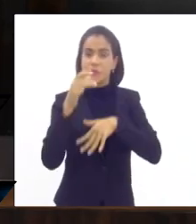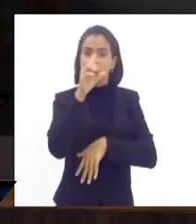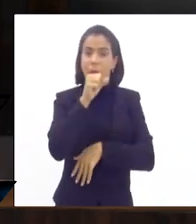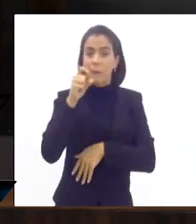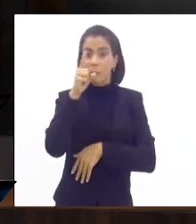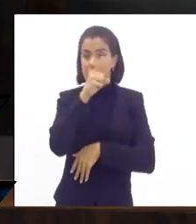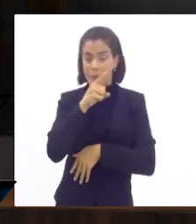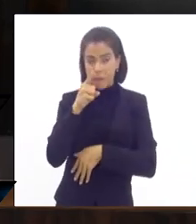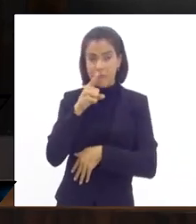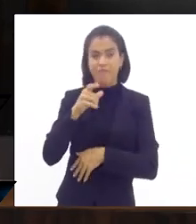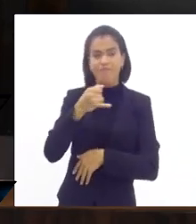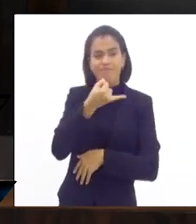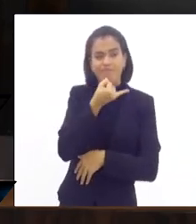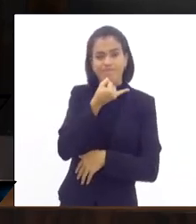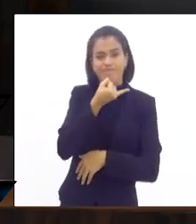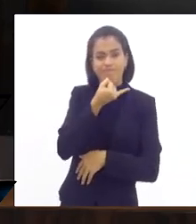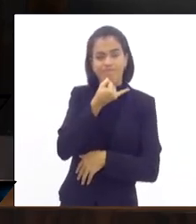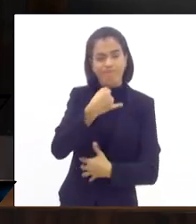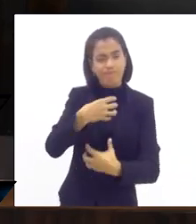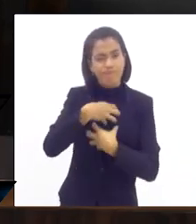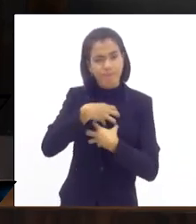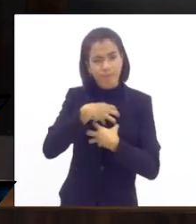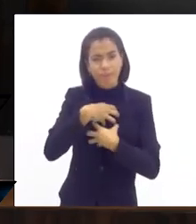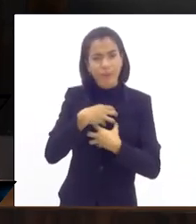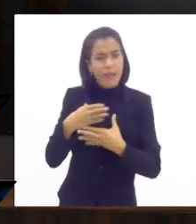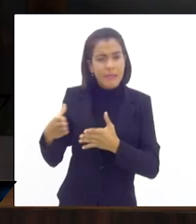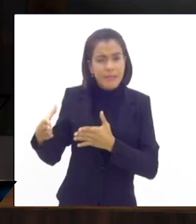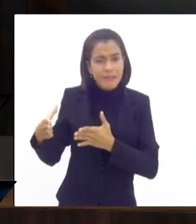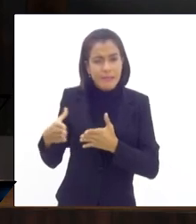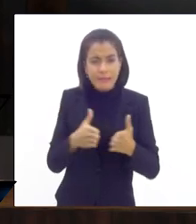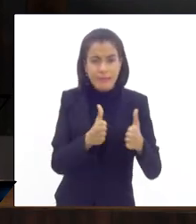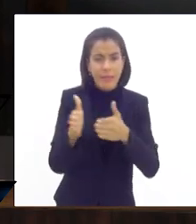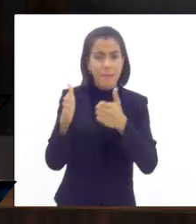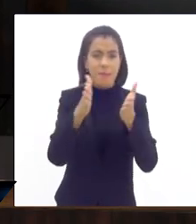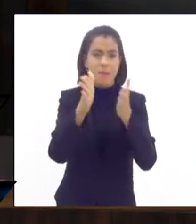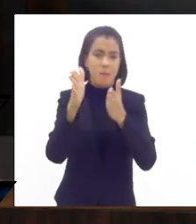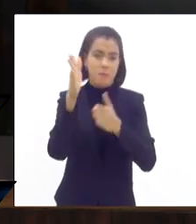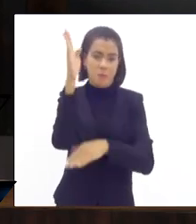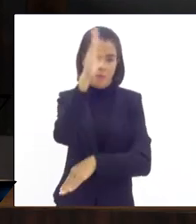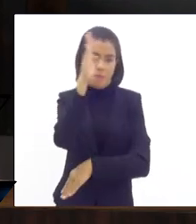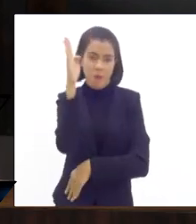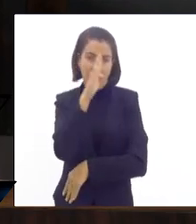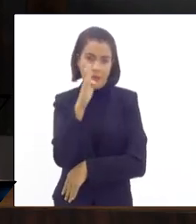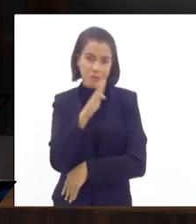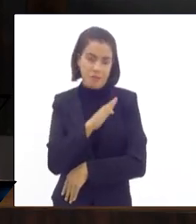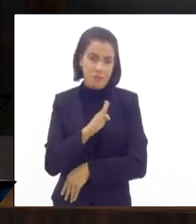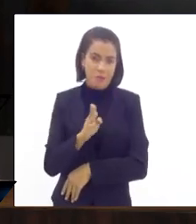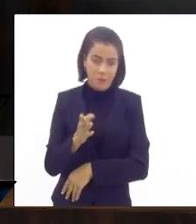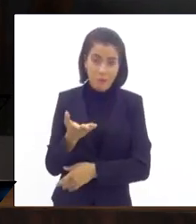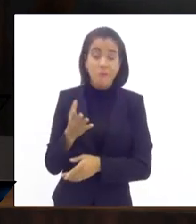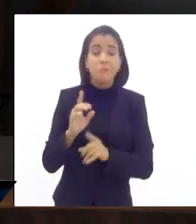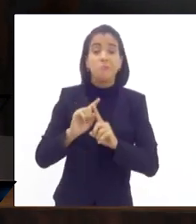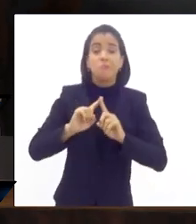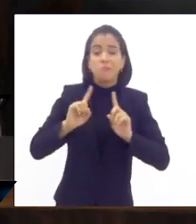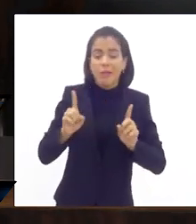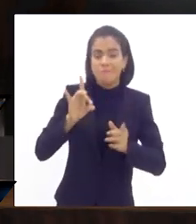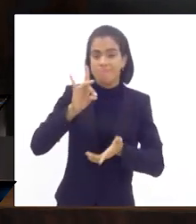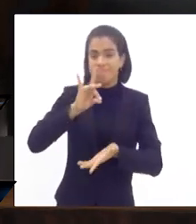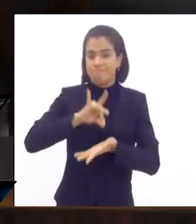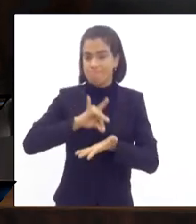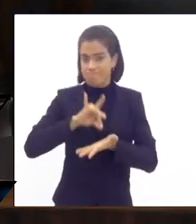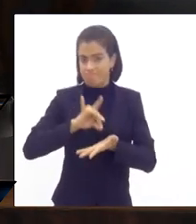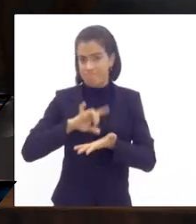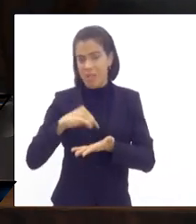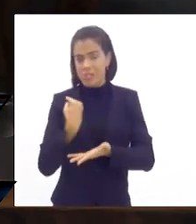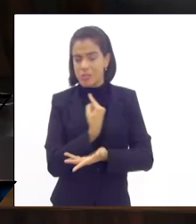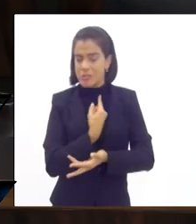é muito triste esse caminho que o nosso país vem seguindo e a gente espera que de fato essas coisas